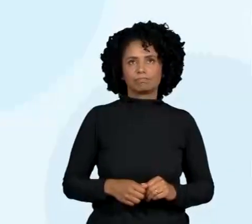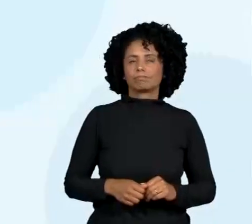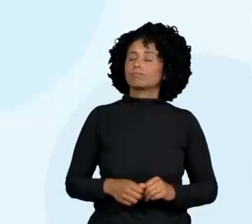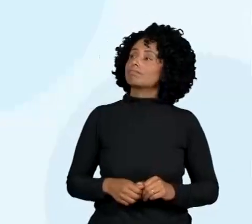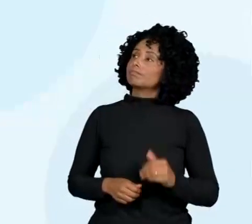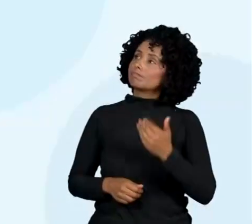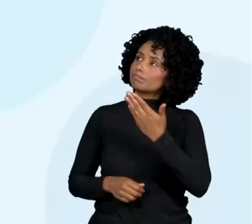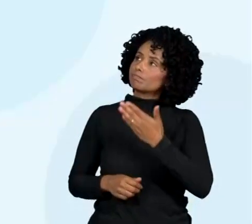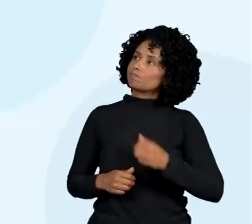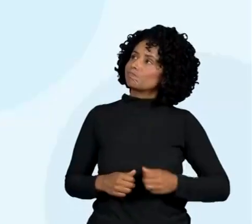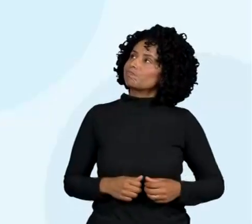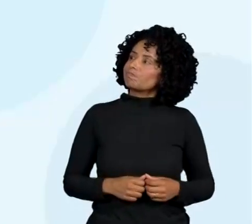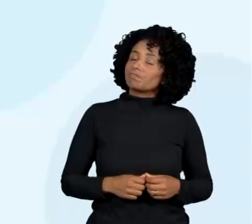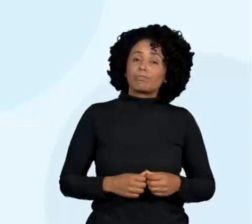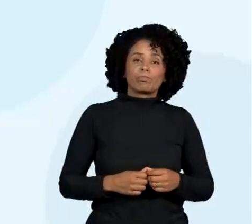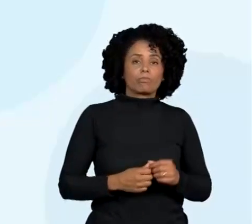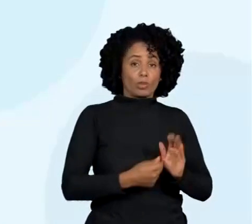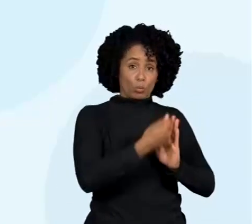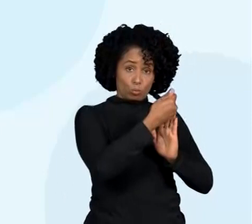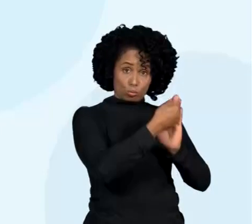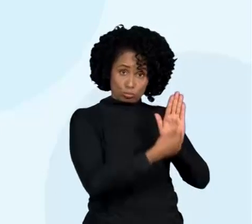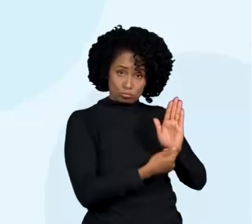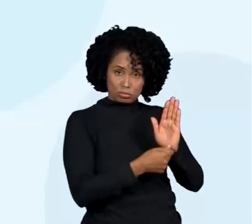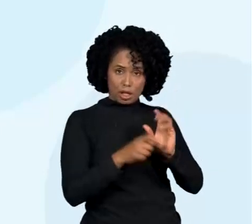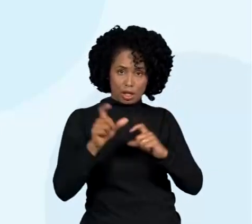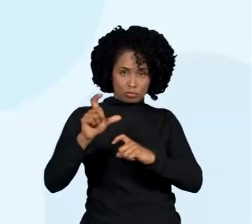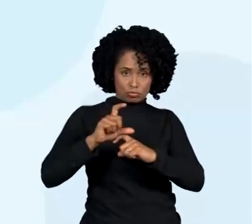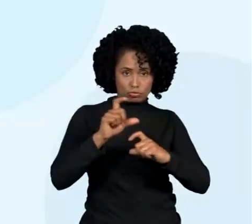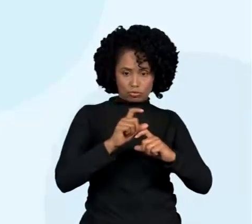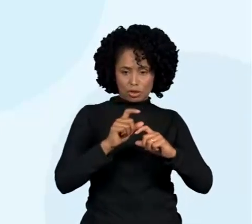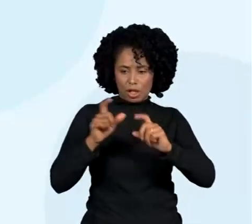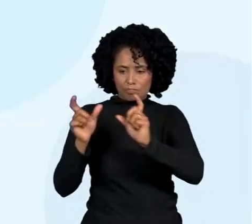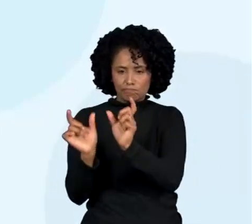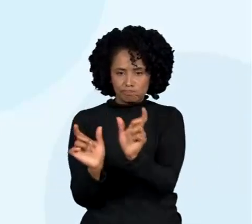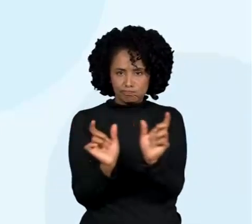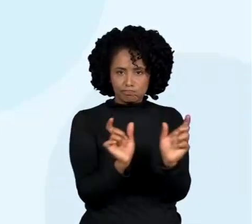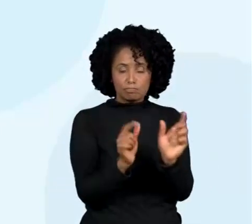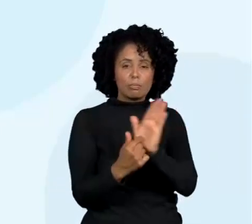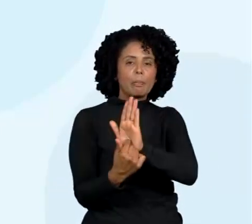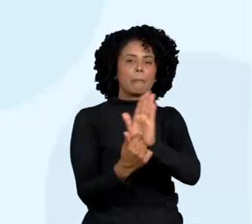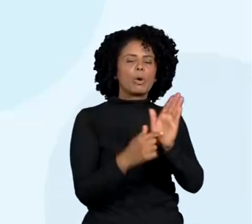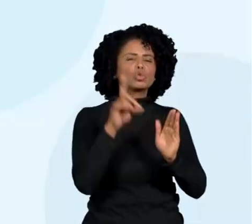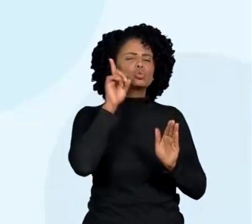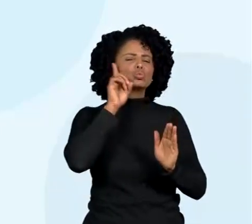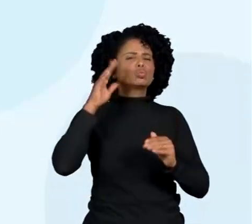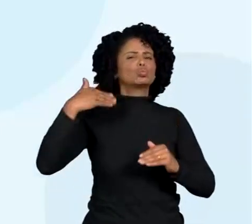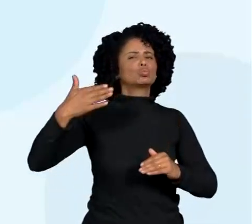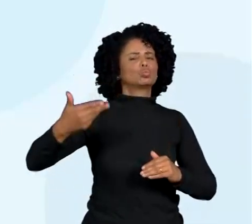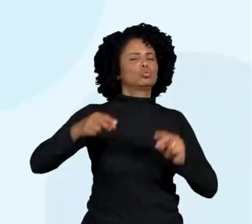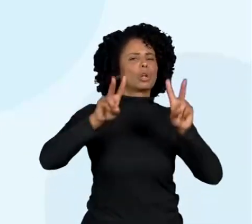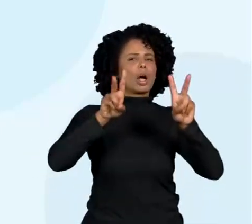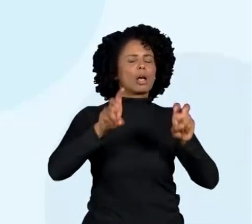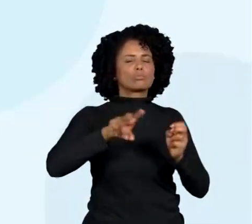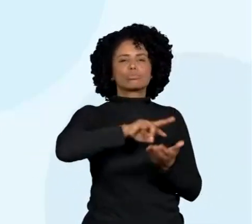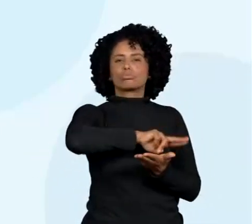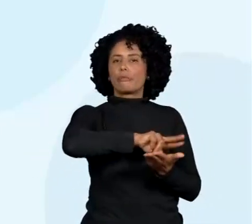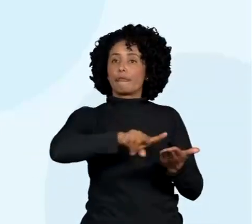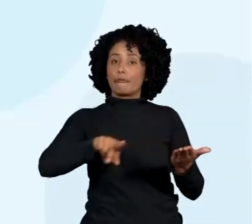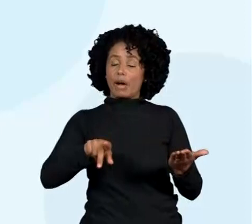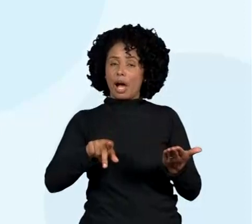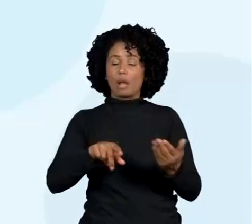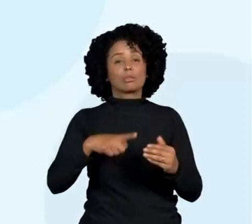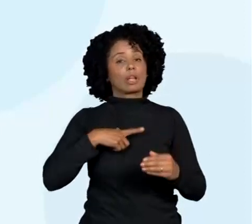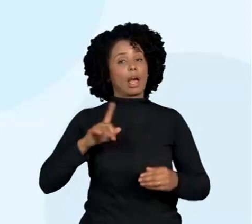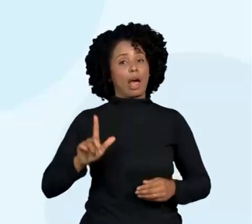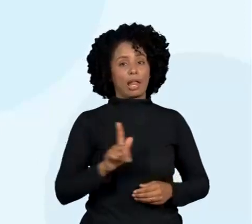O texto das tirinhas geralmente apresenta assuntos do cotidiano. A linguagem é